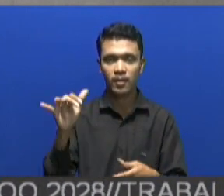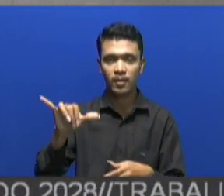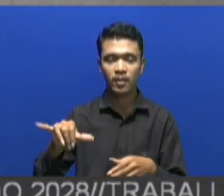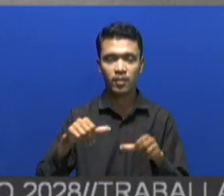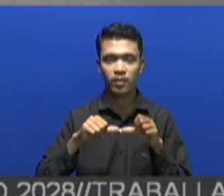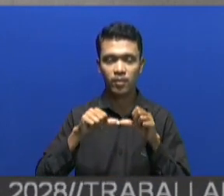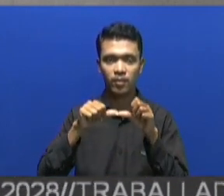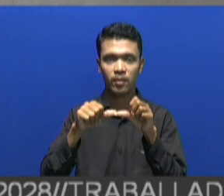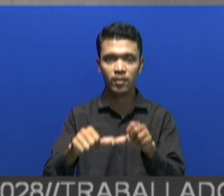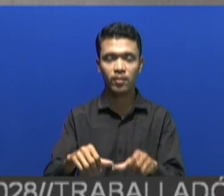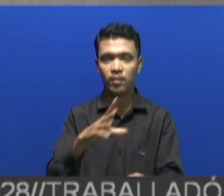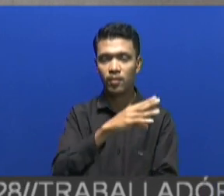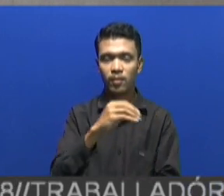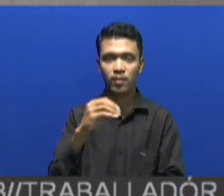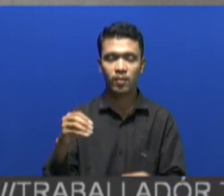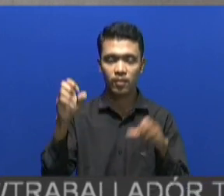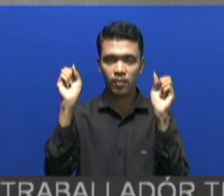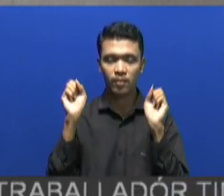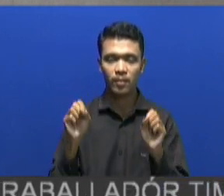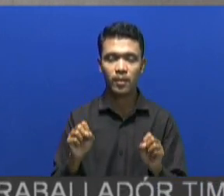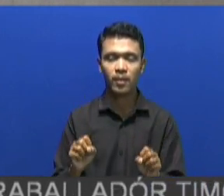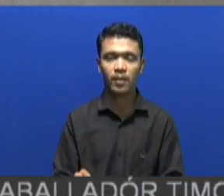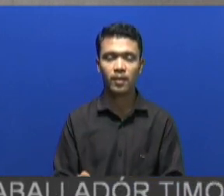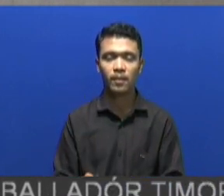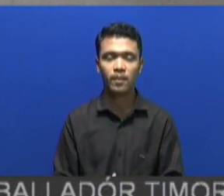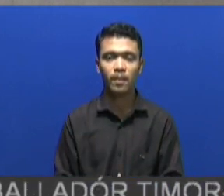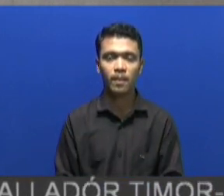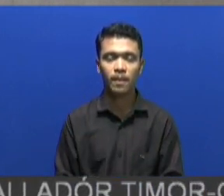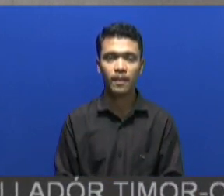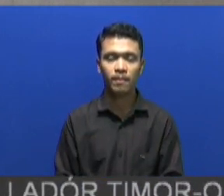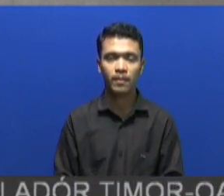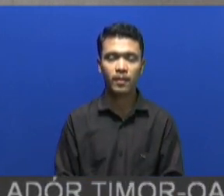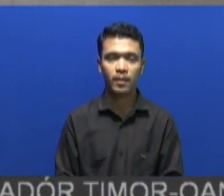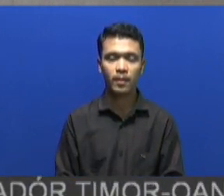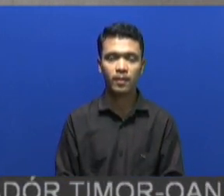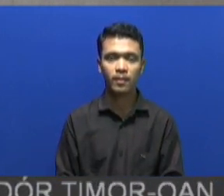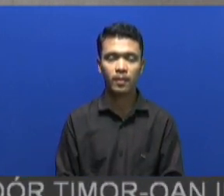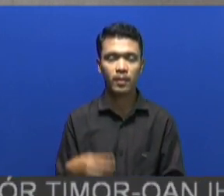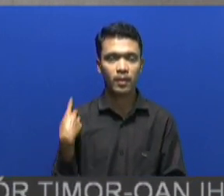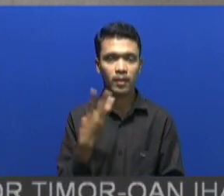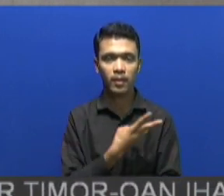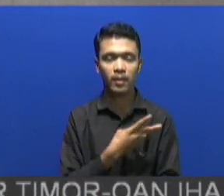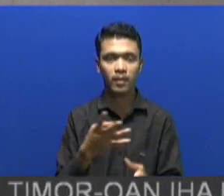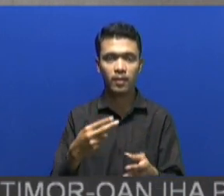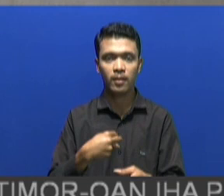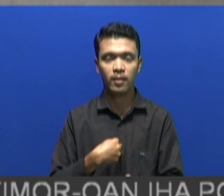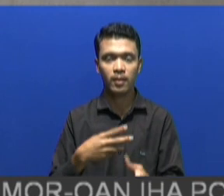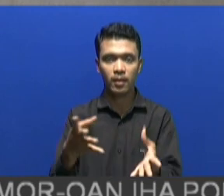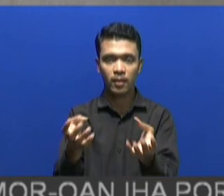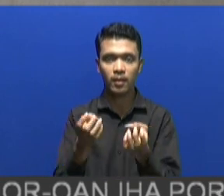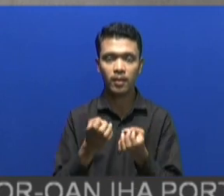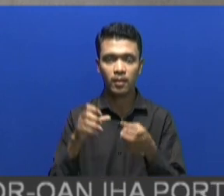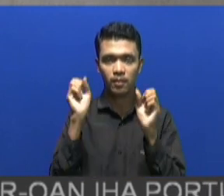avança, não depois e a possibilidade de que o Rei parte e tenha concorda pela mobiliza financiamento